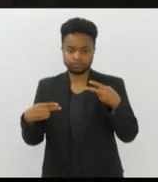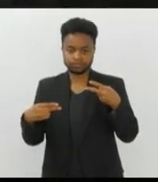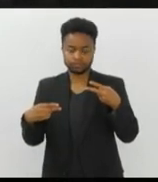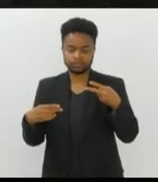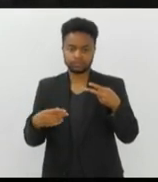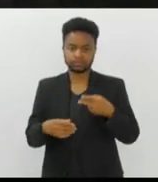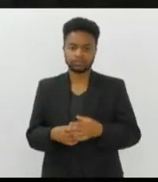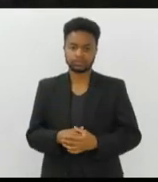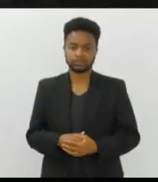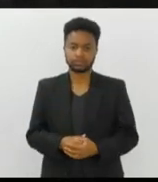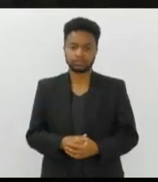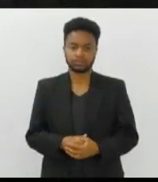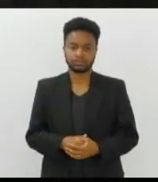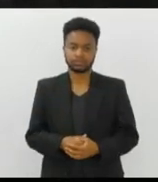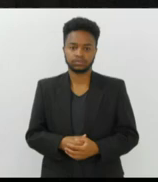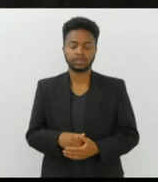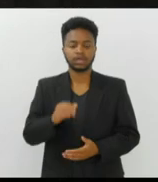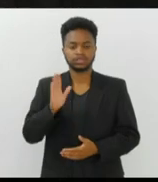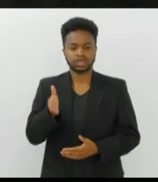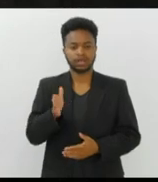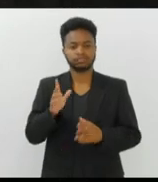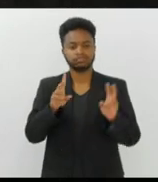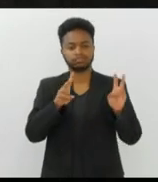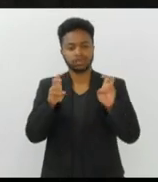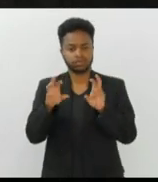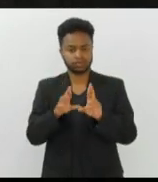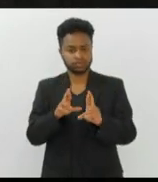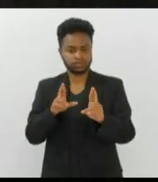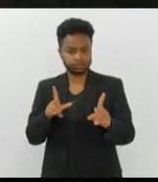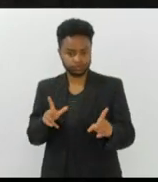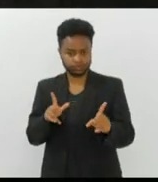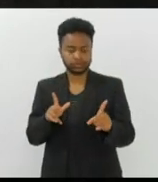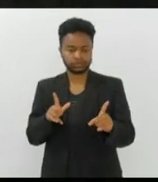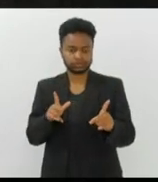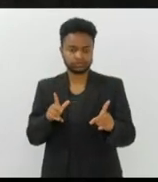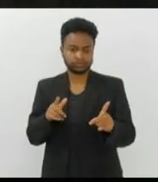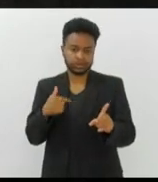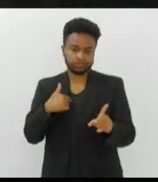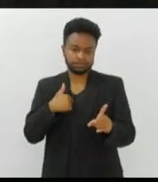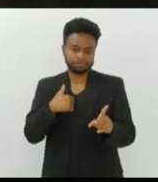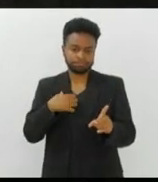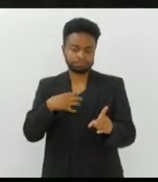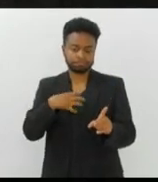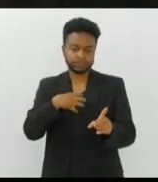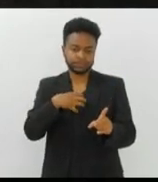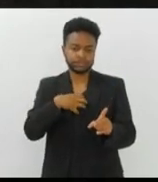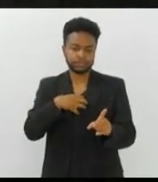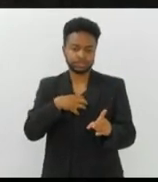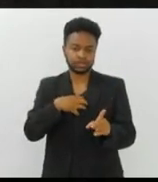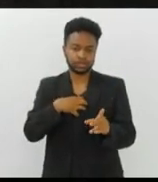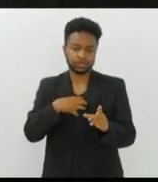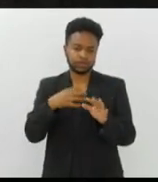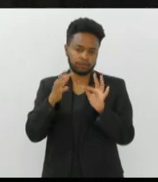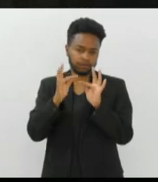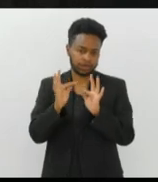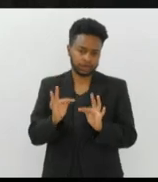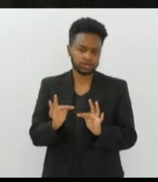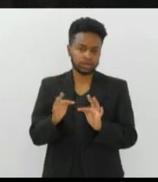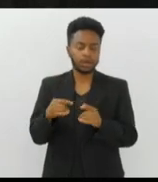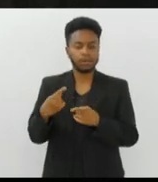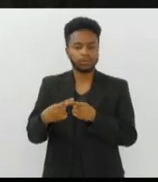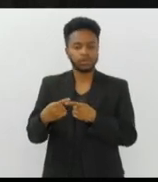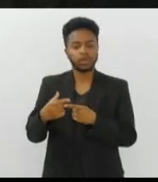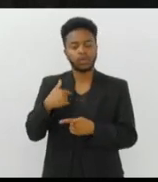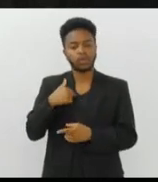já de outro tema, que me deixaram extremamente feliz, quanto representante aqui